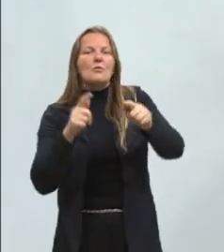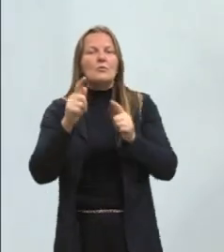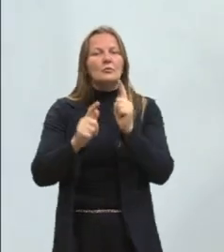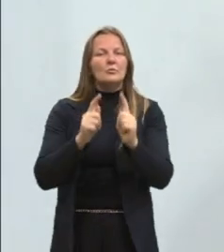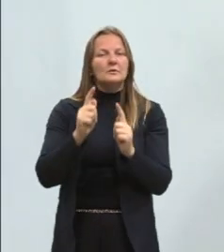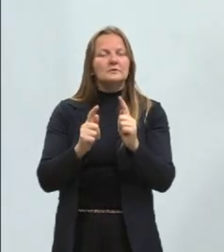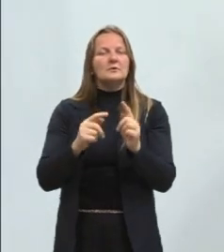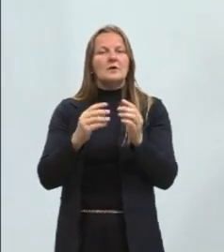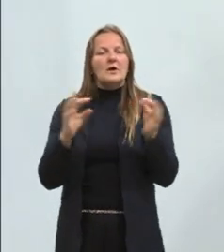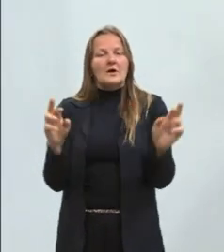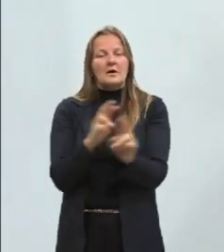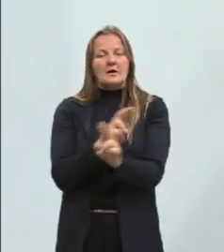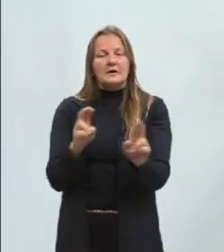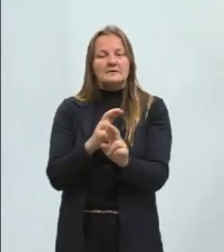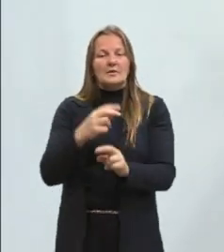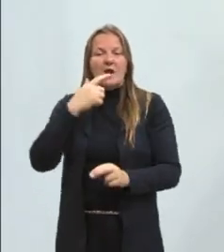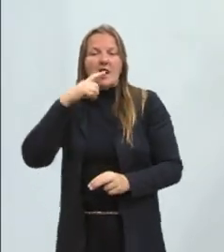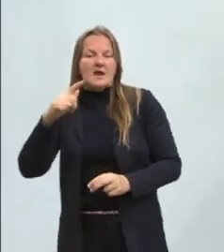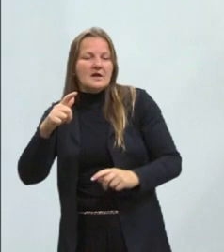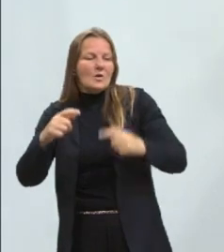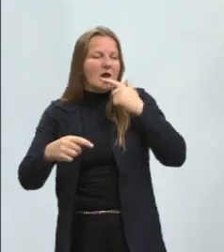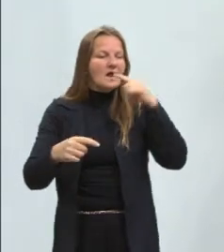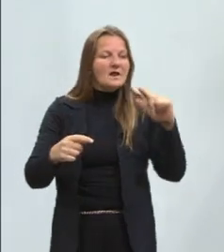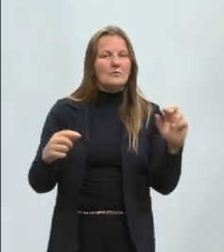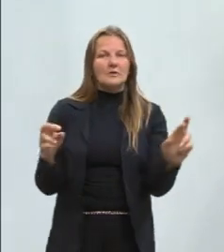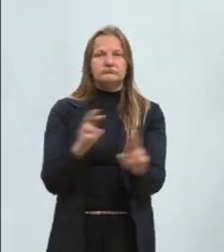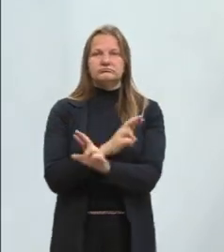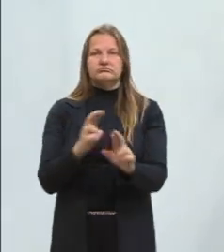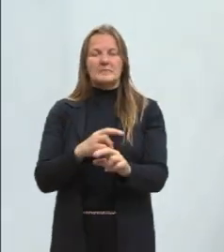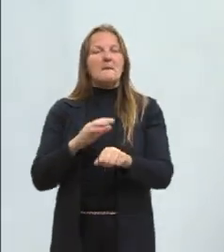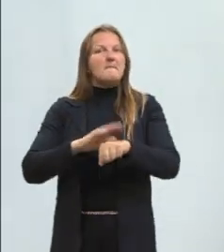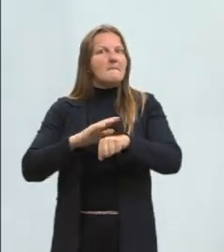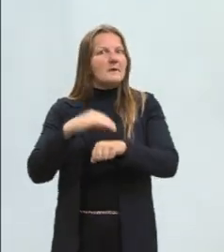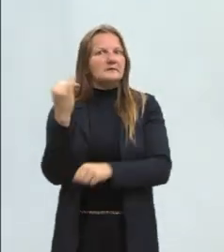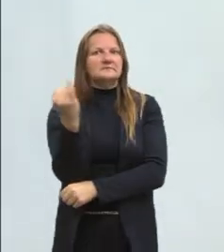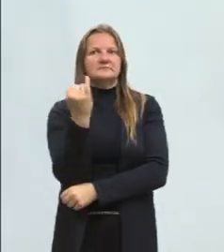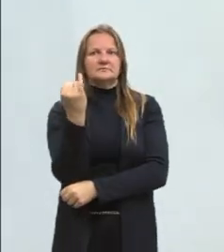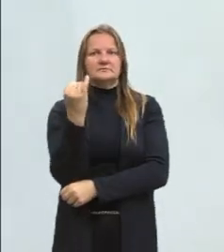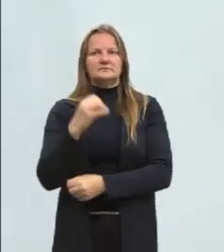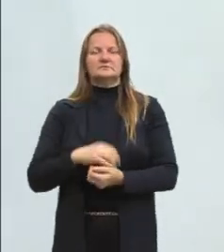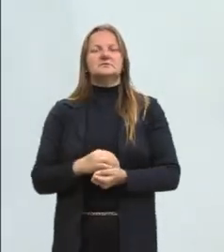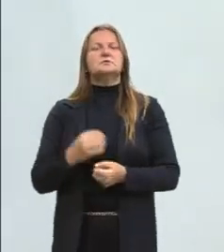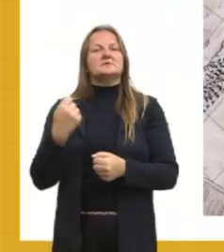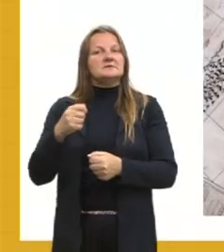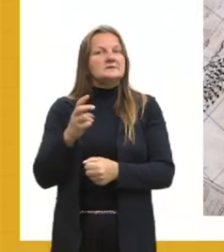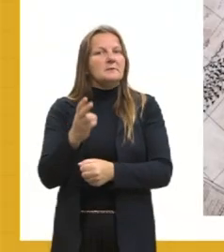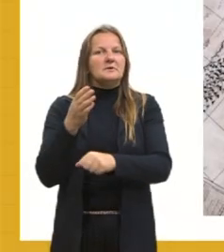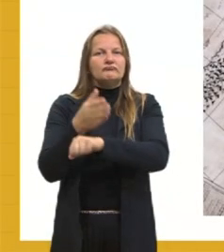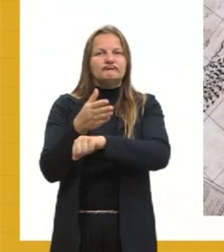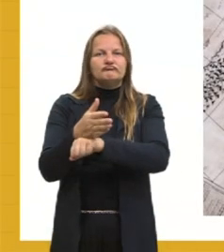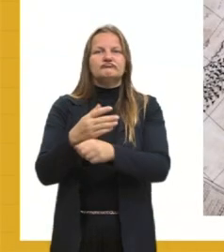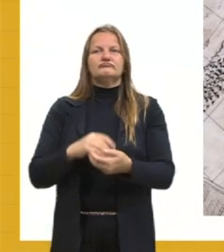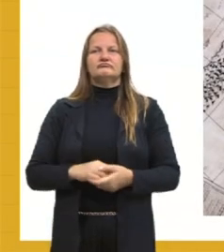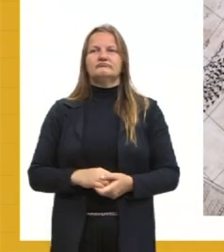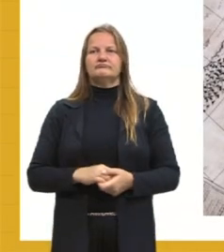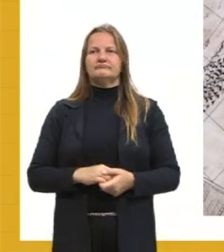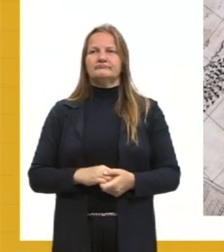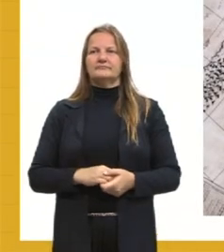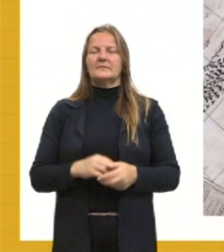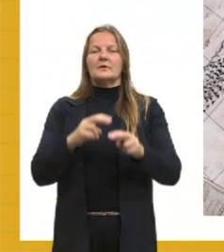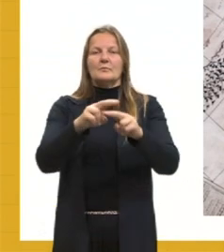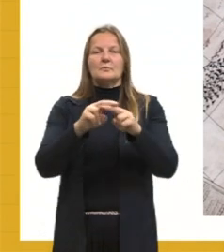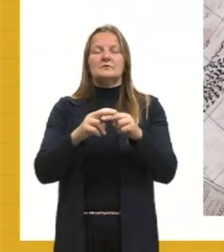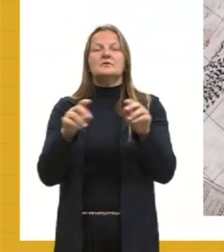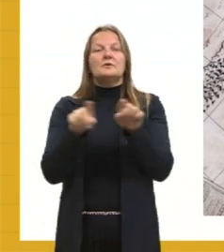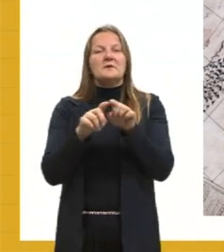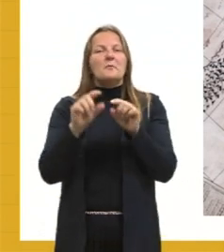entre as línguas elas se torna mais eficaz e também mais presente para isso eu